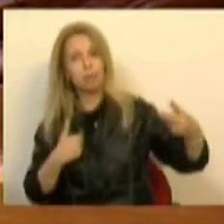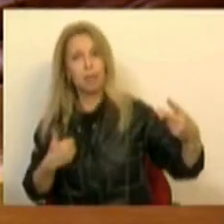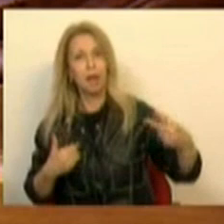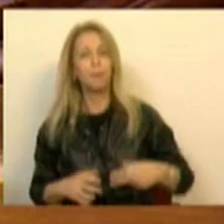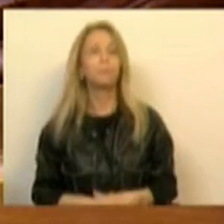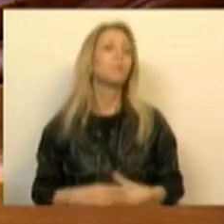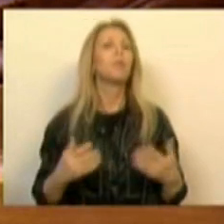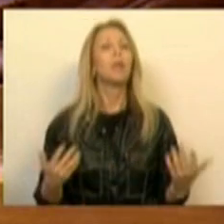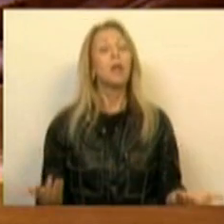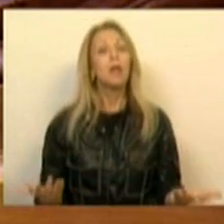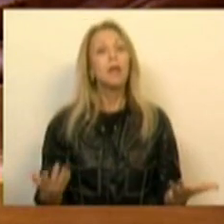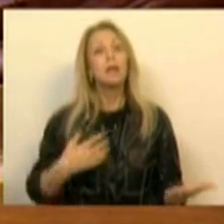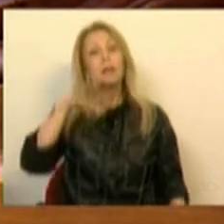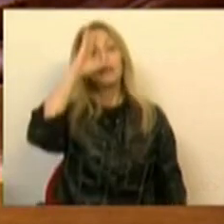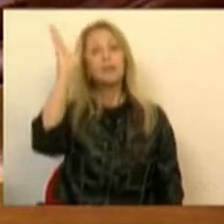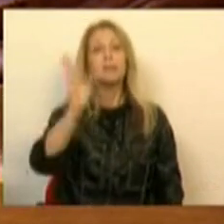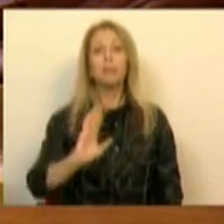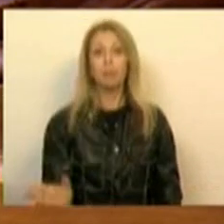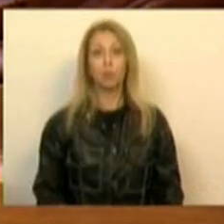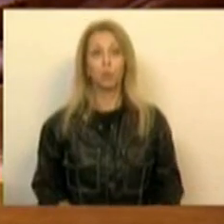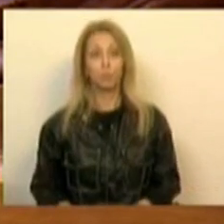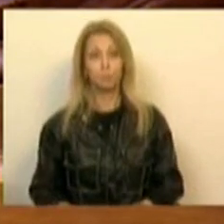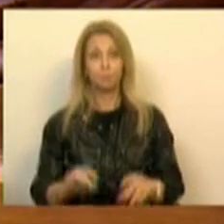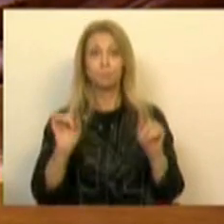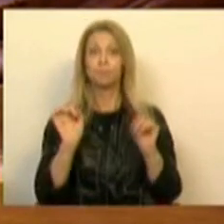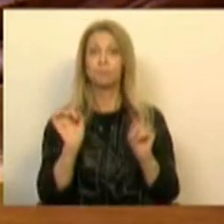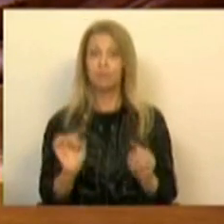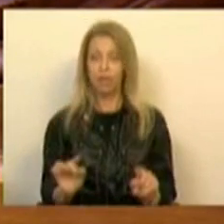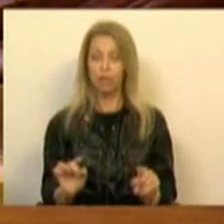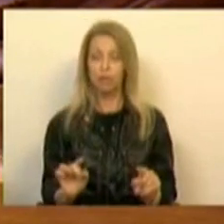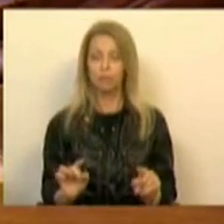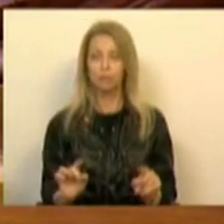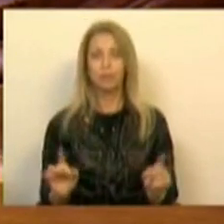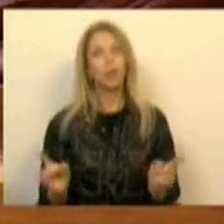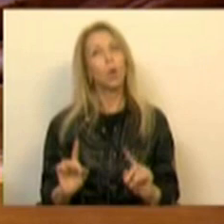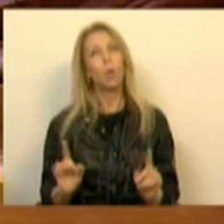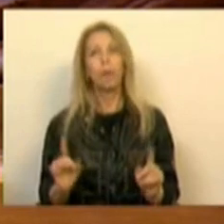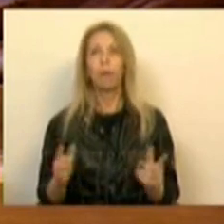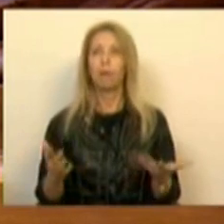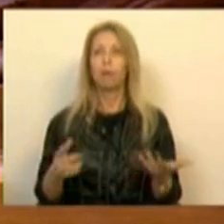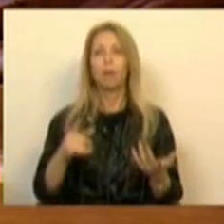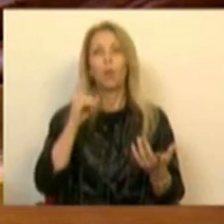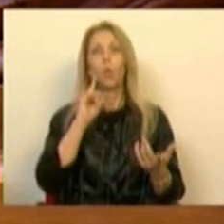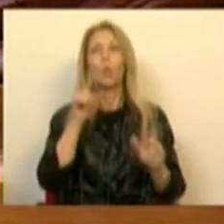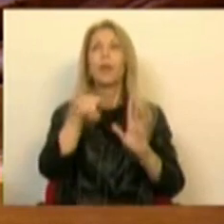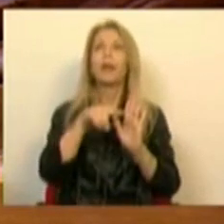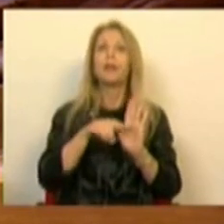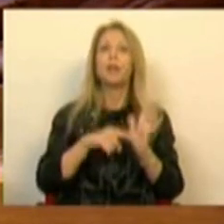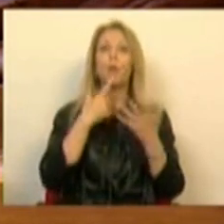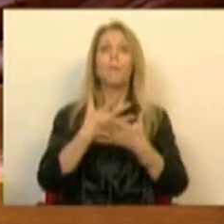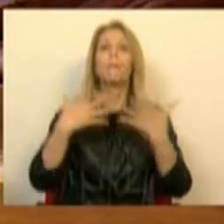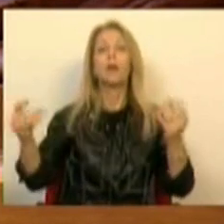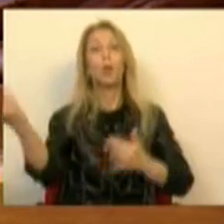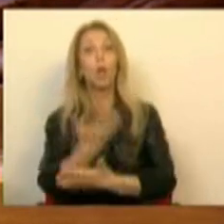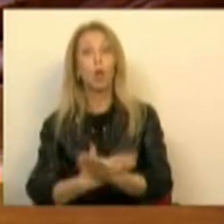E sabendo que esse não é o critério macroeconómico mais relevante para a